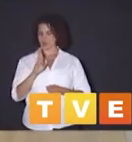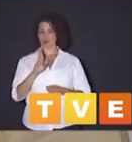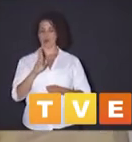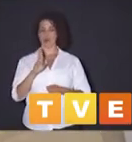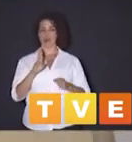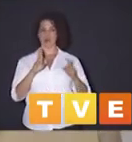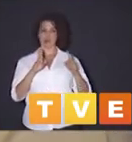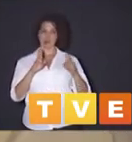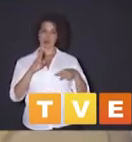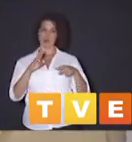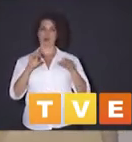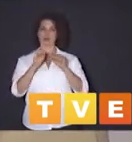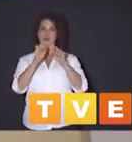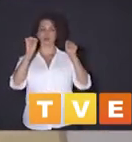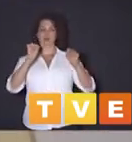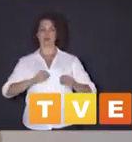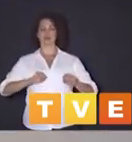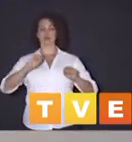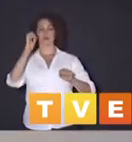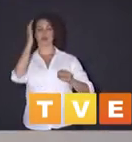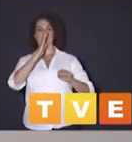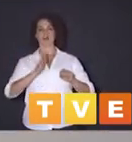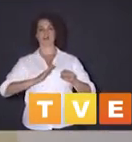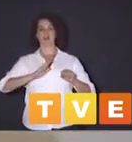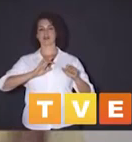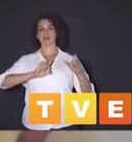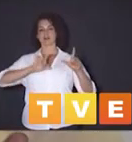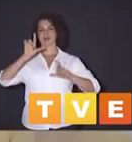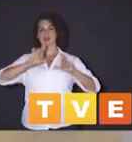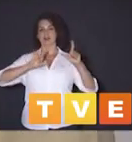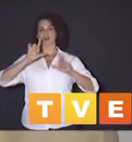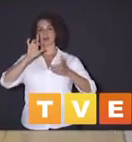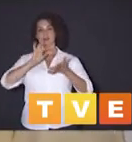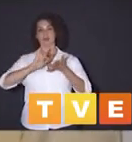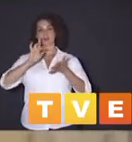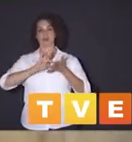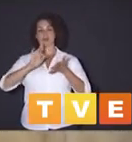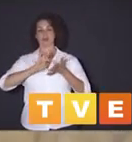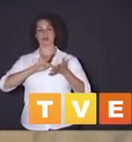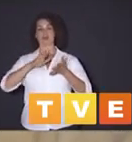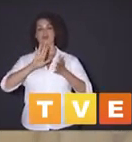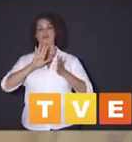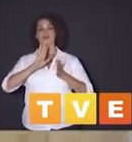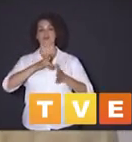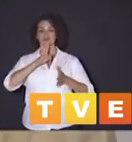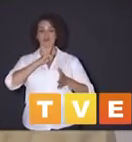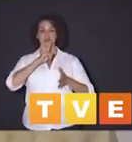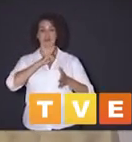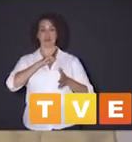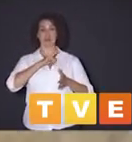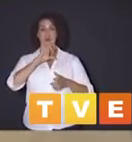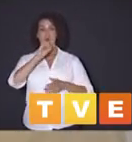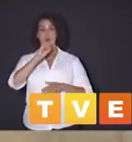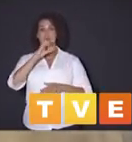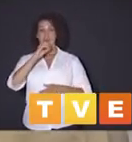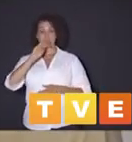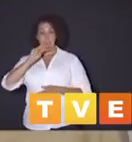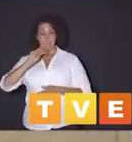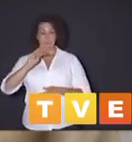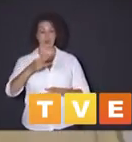do sistema brasileiro de tv digital que está instalado em mais de 80 milhões de televisões no brasil seja se eu fosse